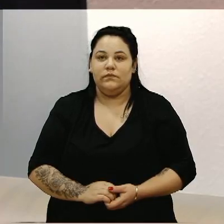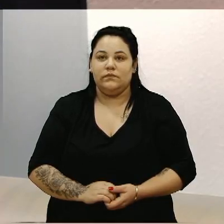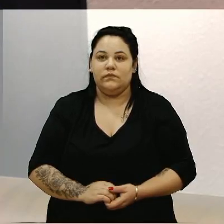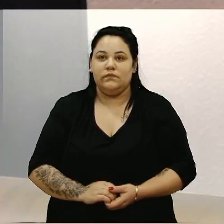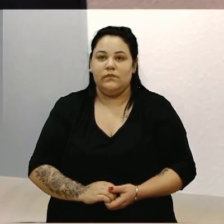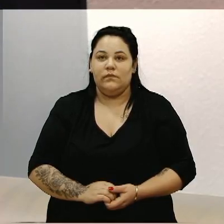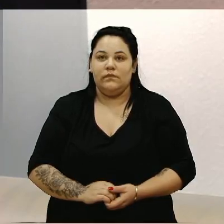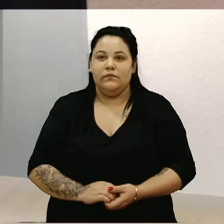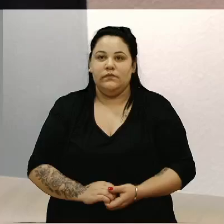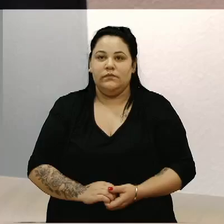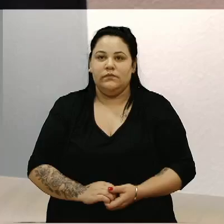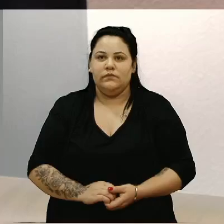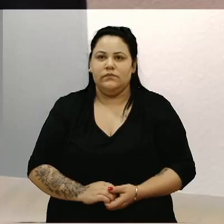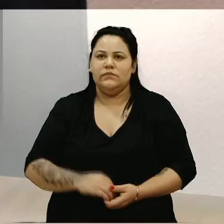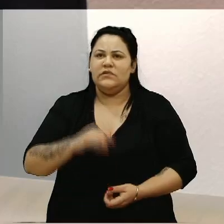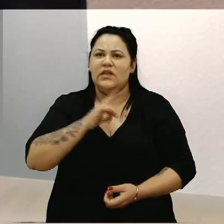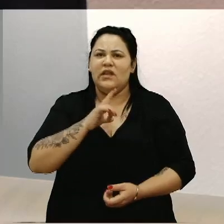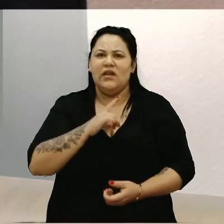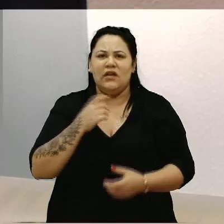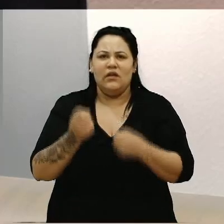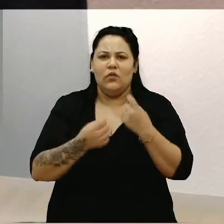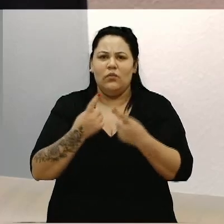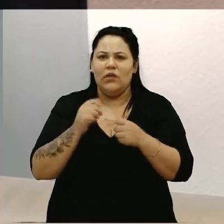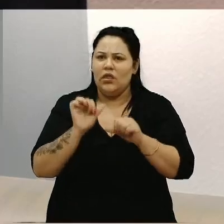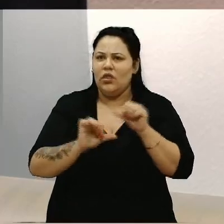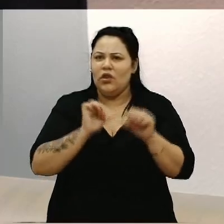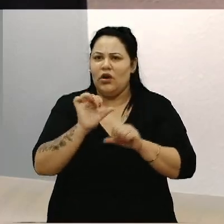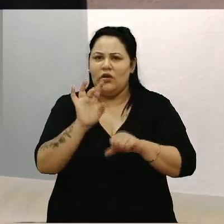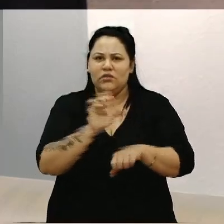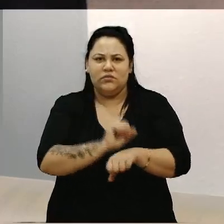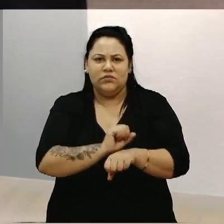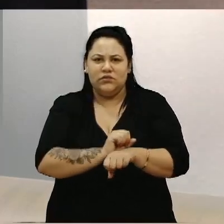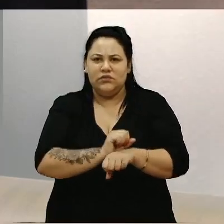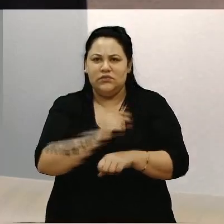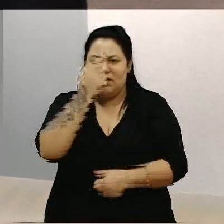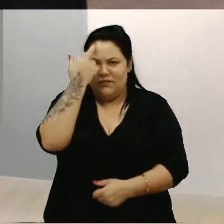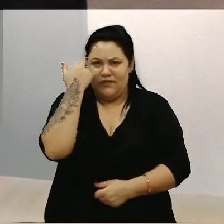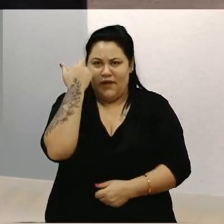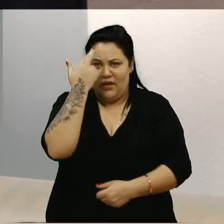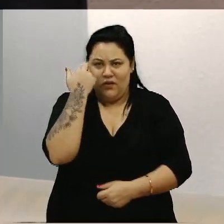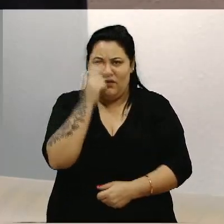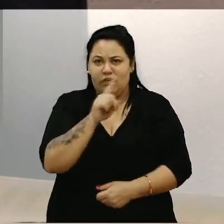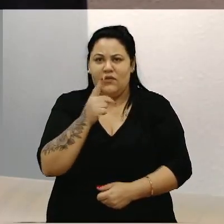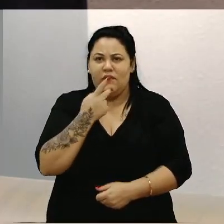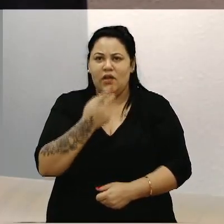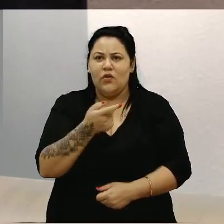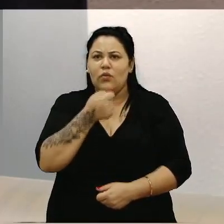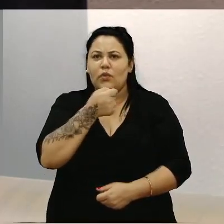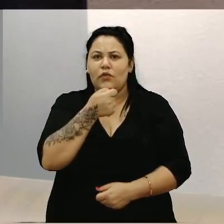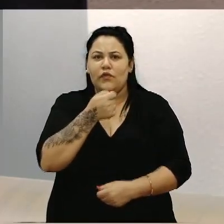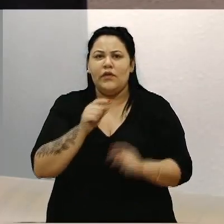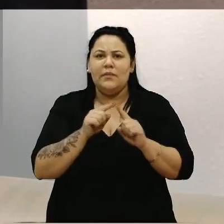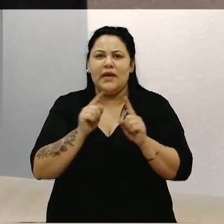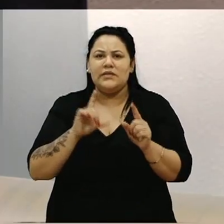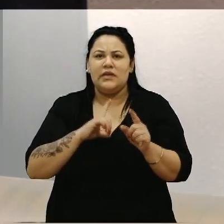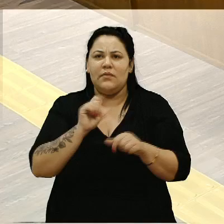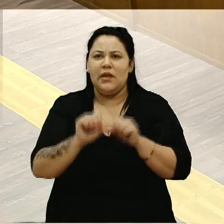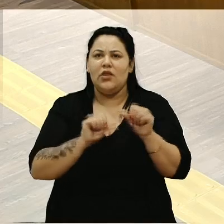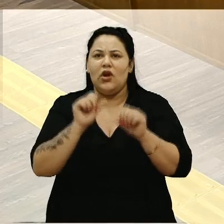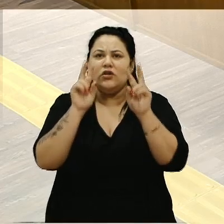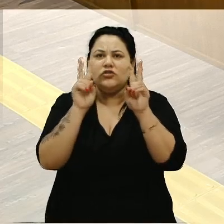Um instante só, tem alguma alteração aqui? O vereador Rafael Bueno não falou no microfone, mas disse que teria alguma alteração de